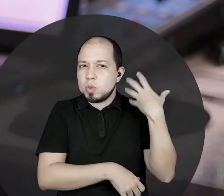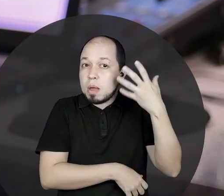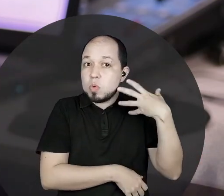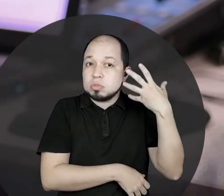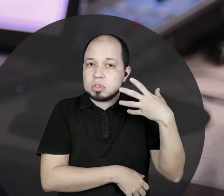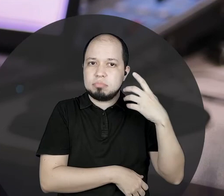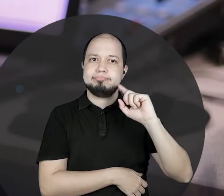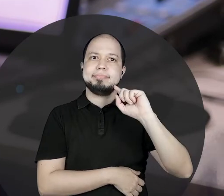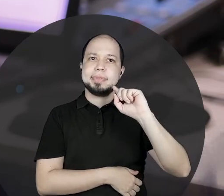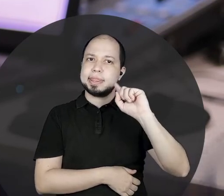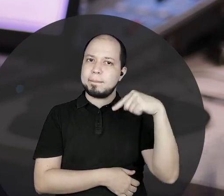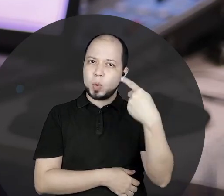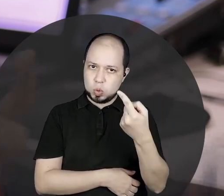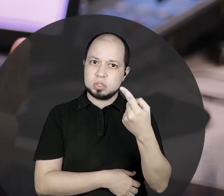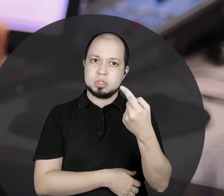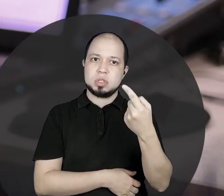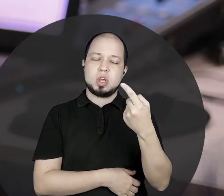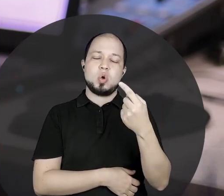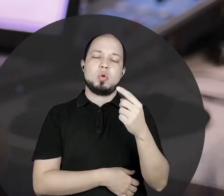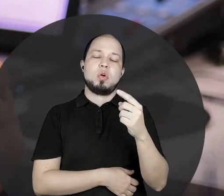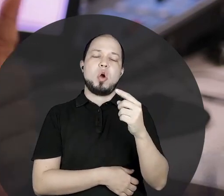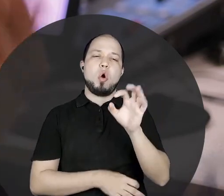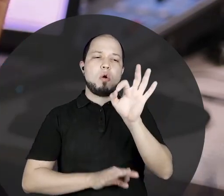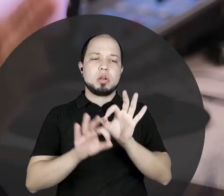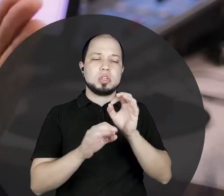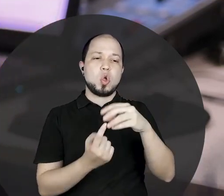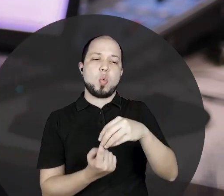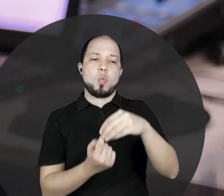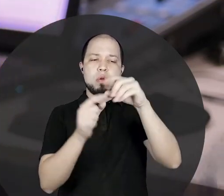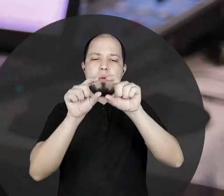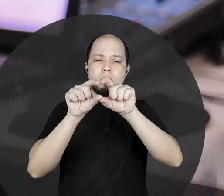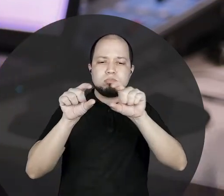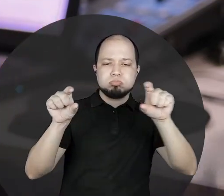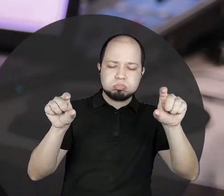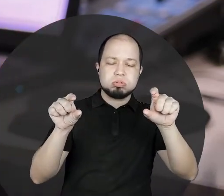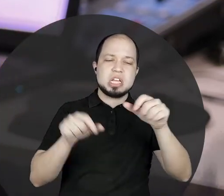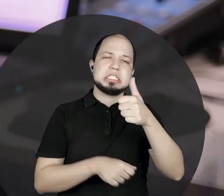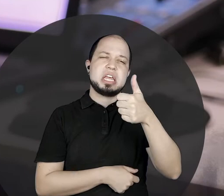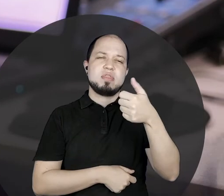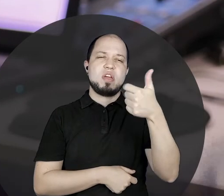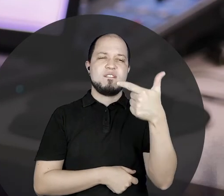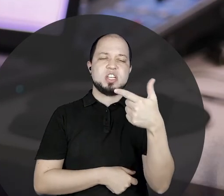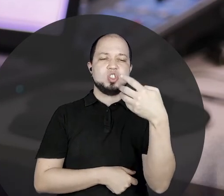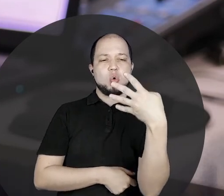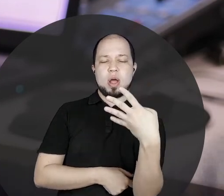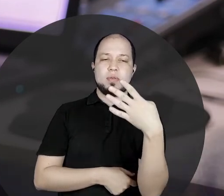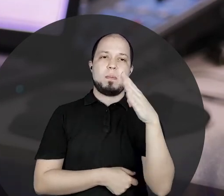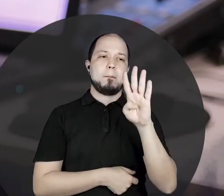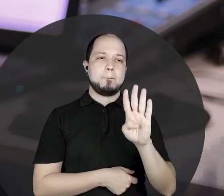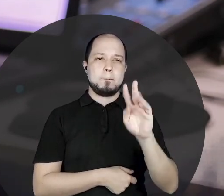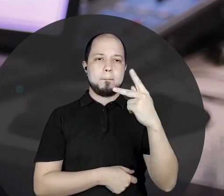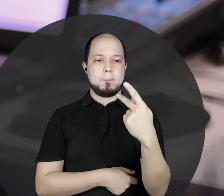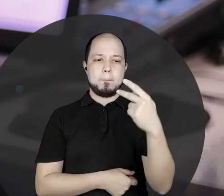O tempo sem escutar um clique, né? Depois disso, eu coloquei tudo dentro de um tempo só, que é dentro de um andamento só, que é 124